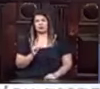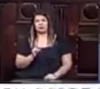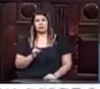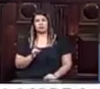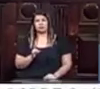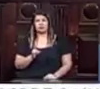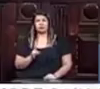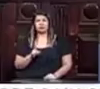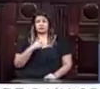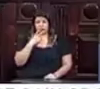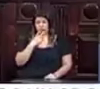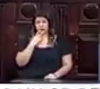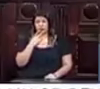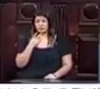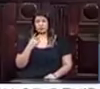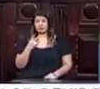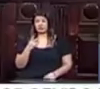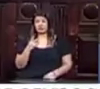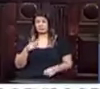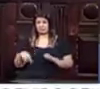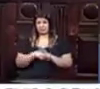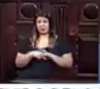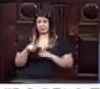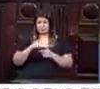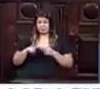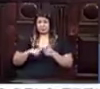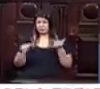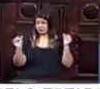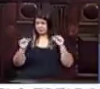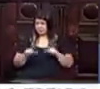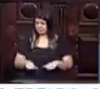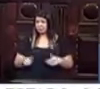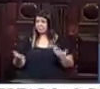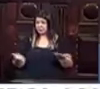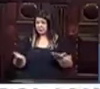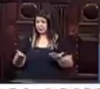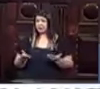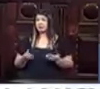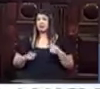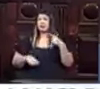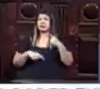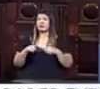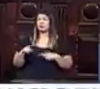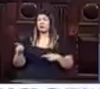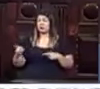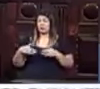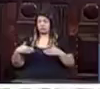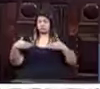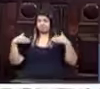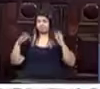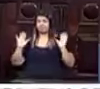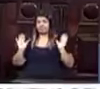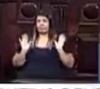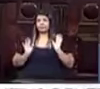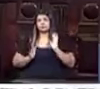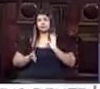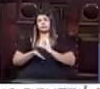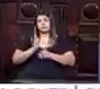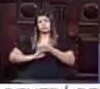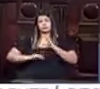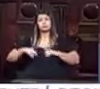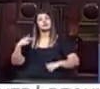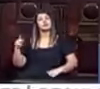o que diz respeito à calamidade, isentar o governo Pezão das suas responsabilidades. Além do mais,